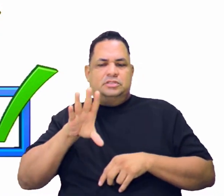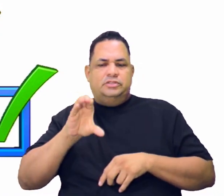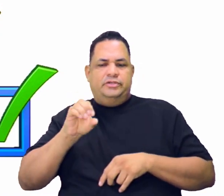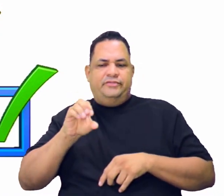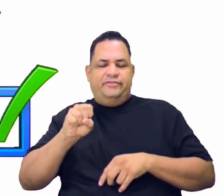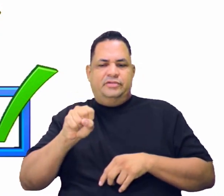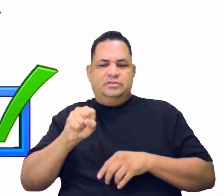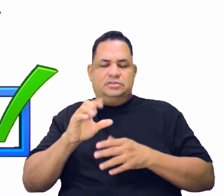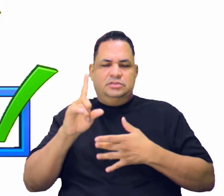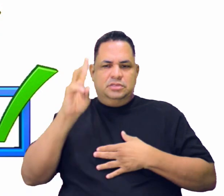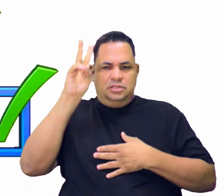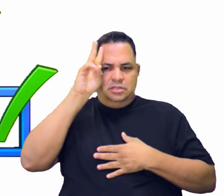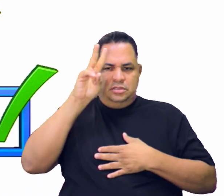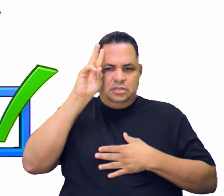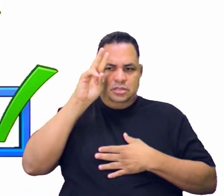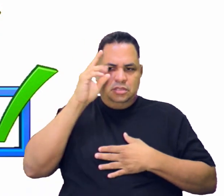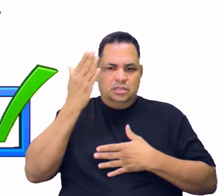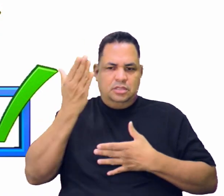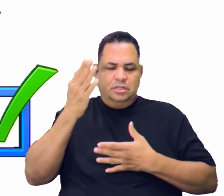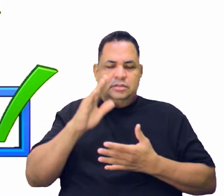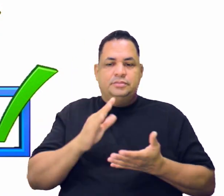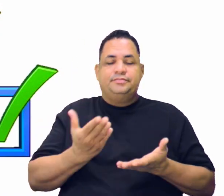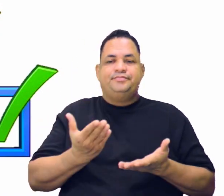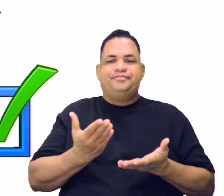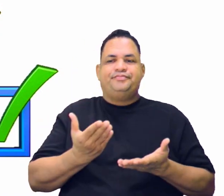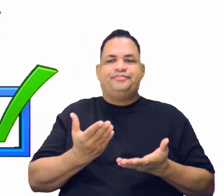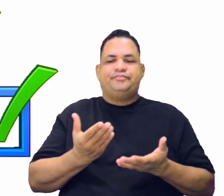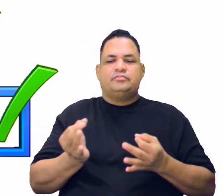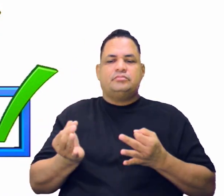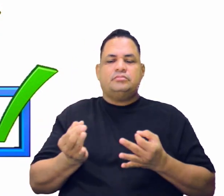adversativas. Lembra lá? Lembraram?